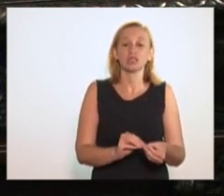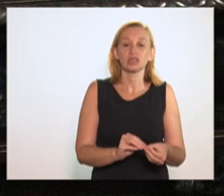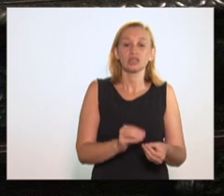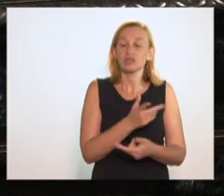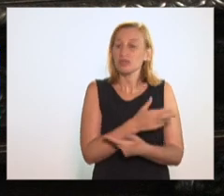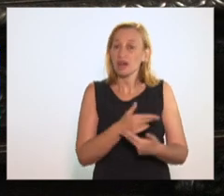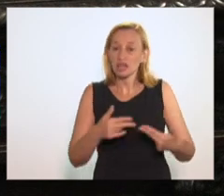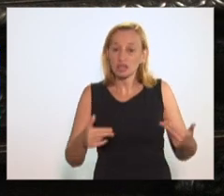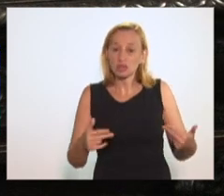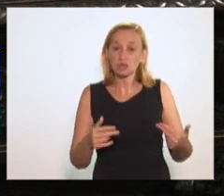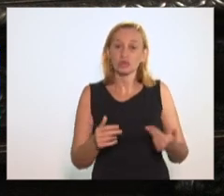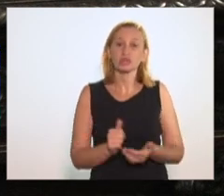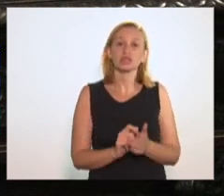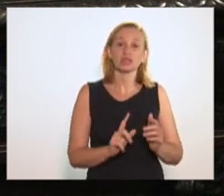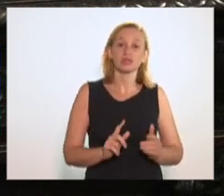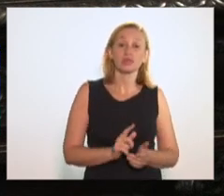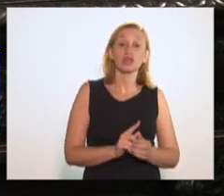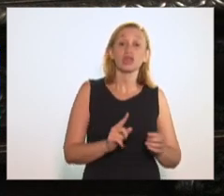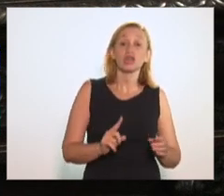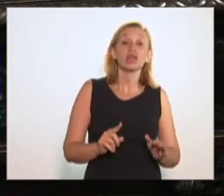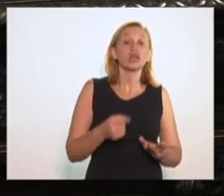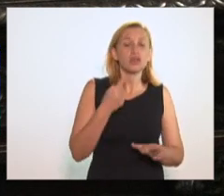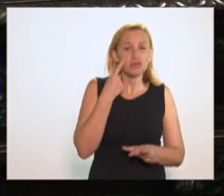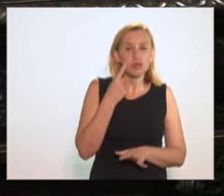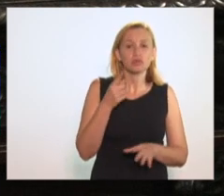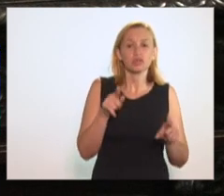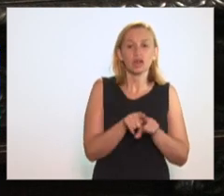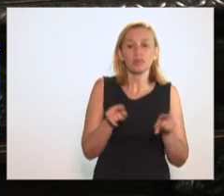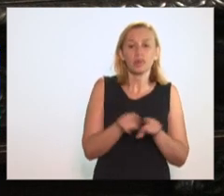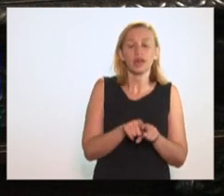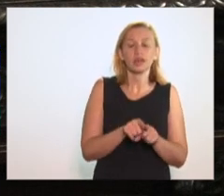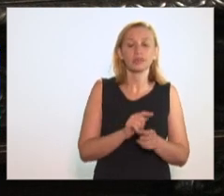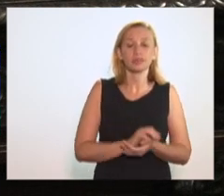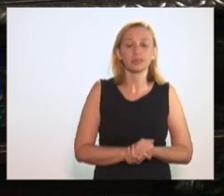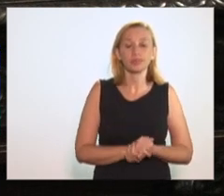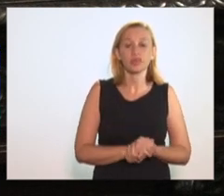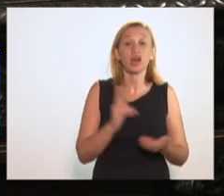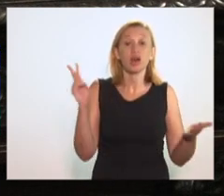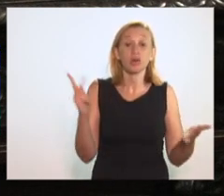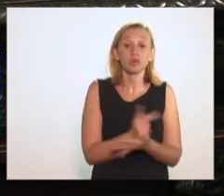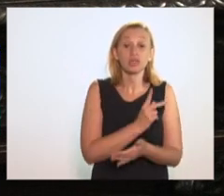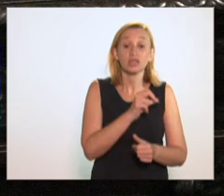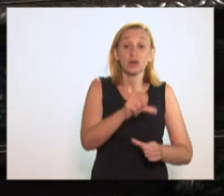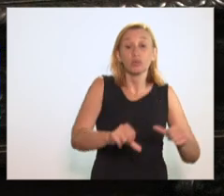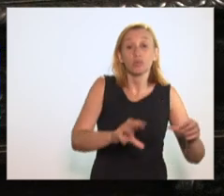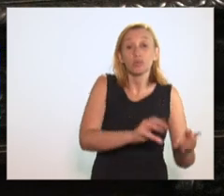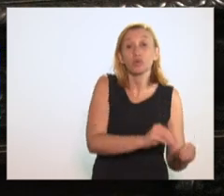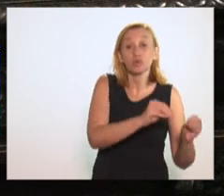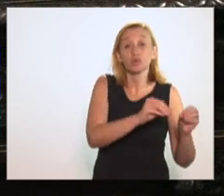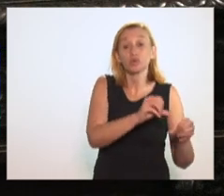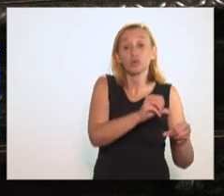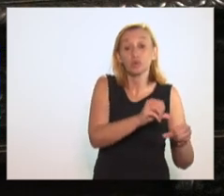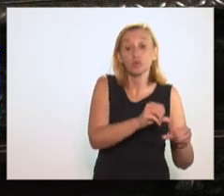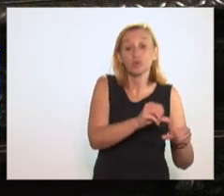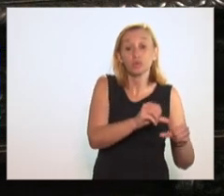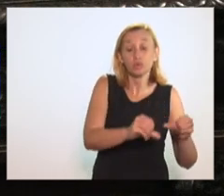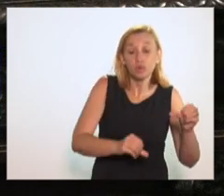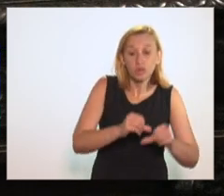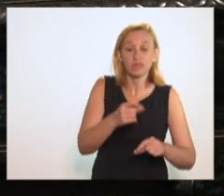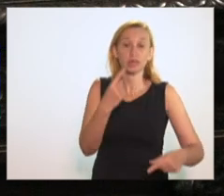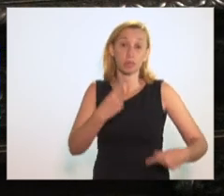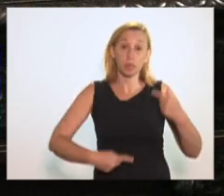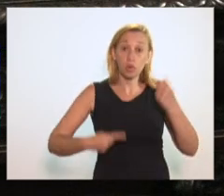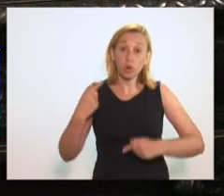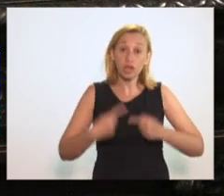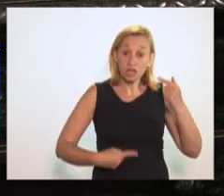absolutamente tudo e a gente viu quando ocorreram mudanças, mudanças políticas